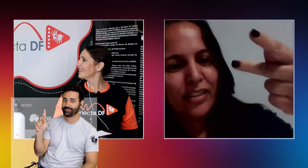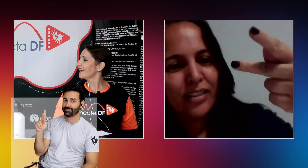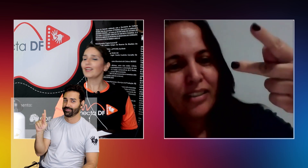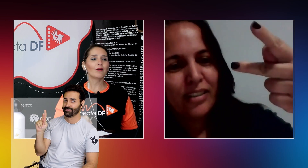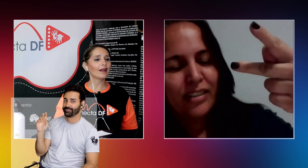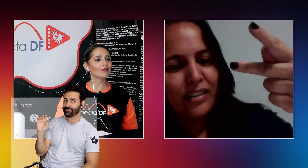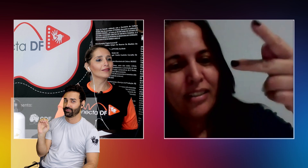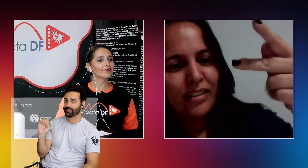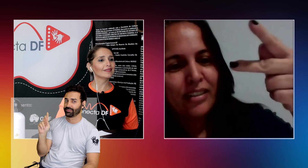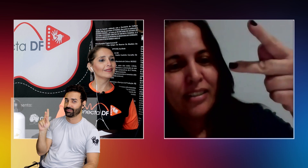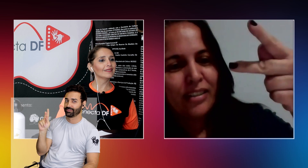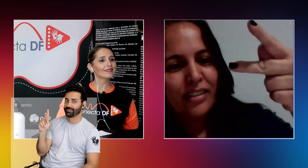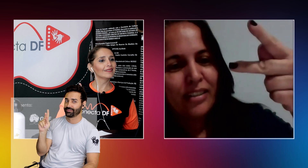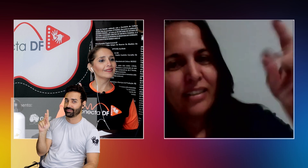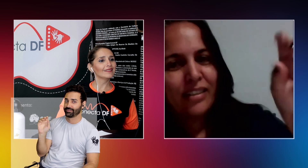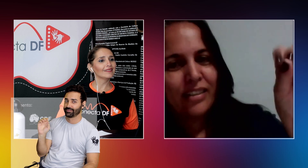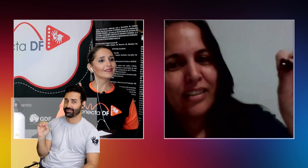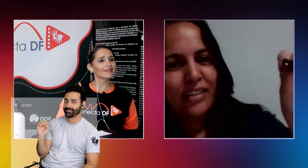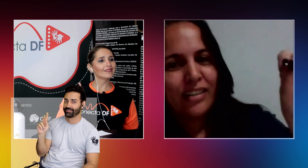É igual.